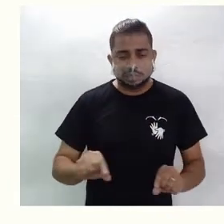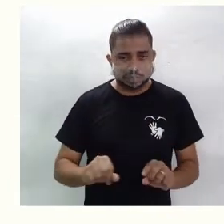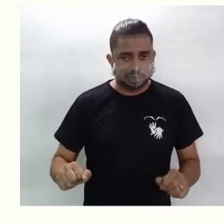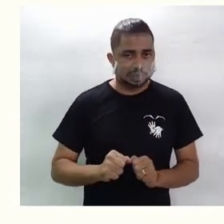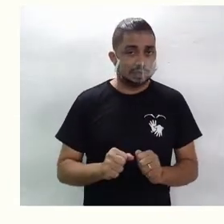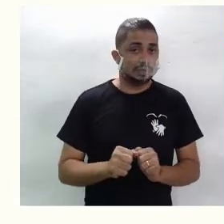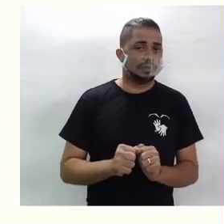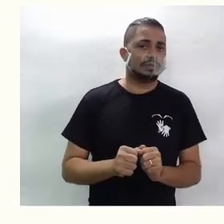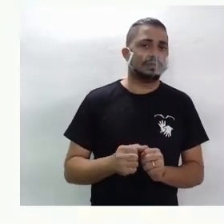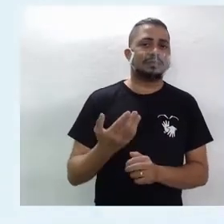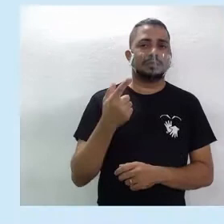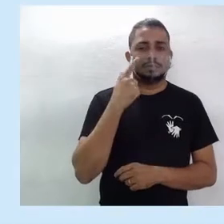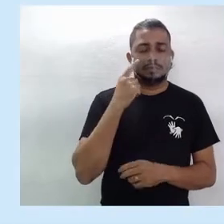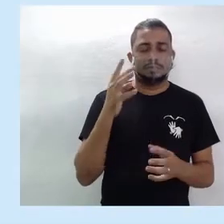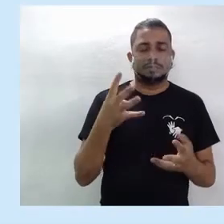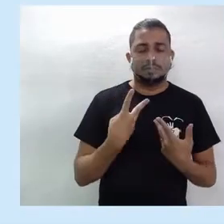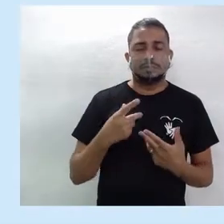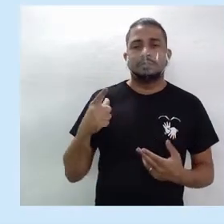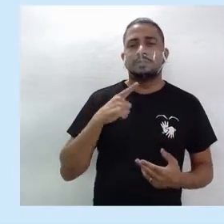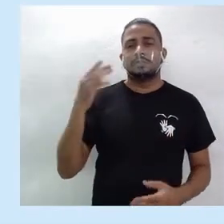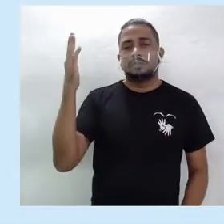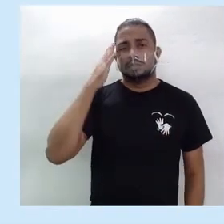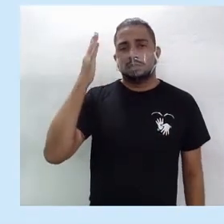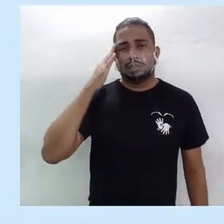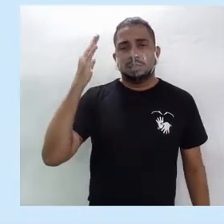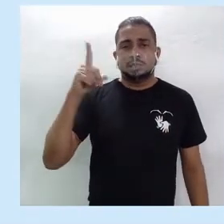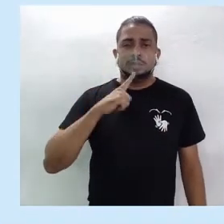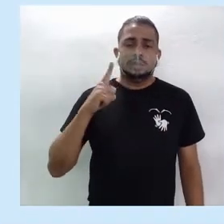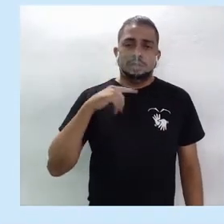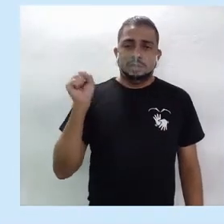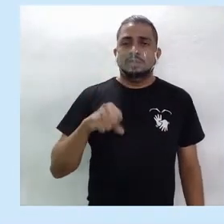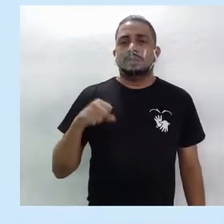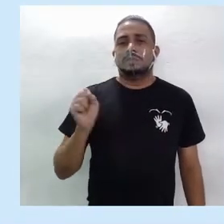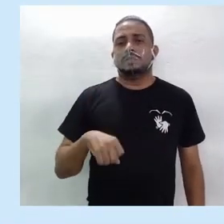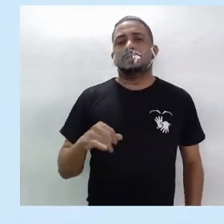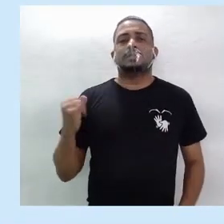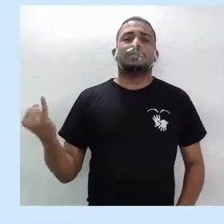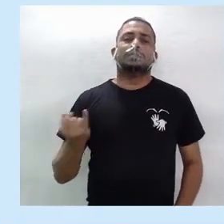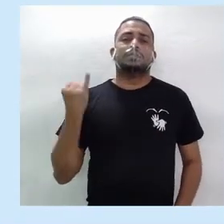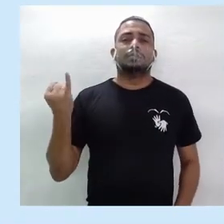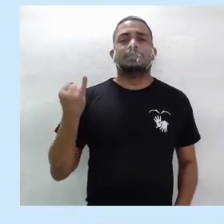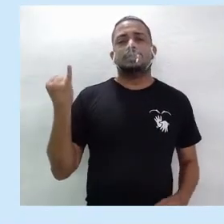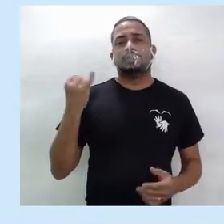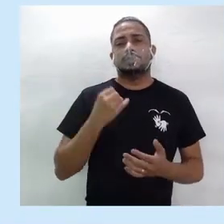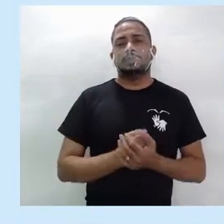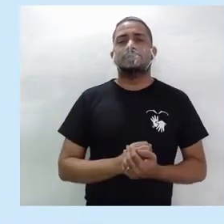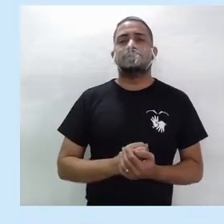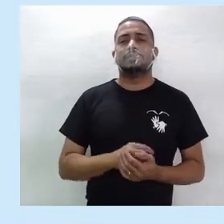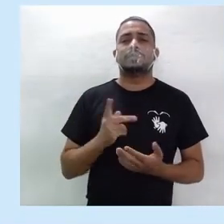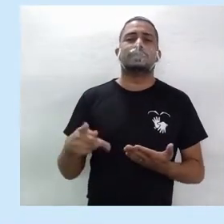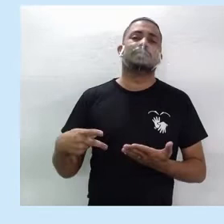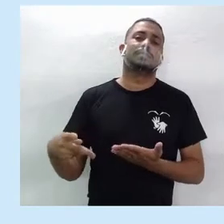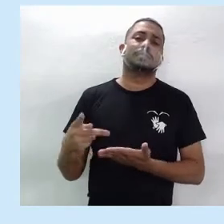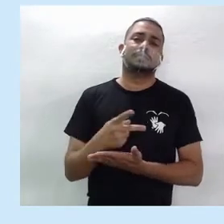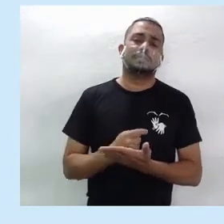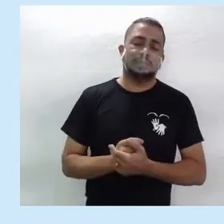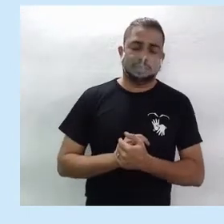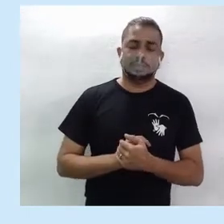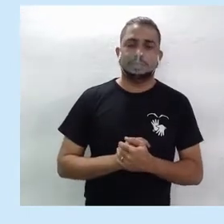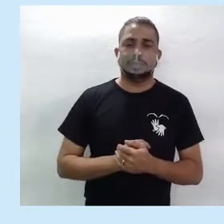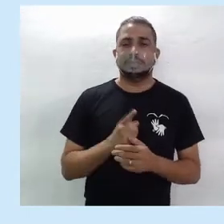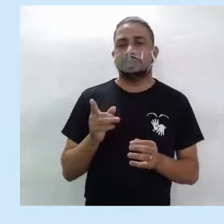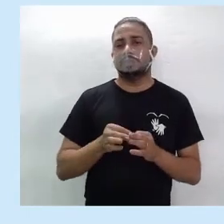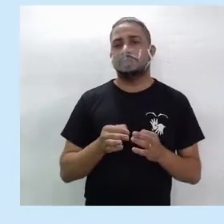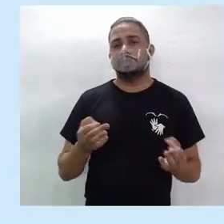gente? Olha para mim. Então, estamos entendendo que existe aí, né, um grau de importância para esse mapa temático. Esse é mais